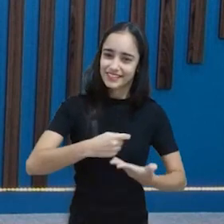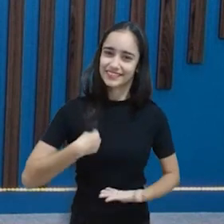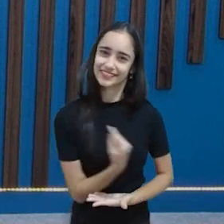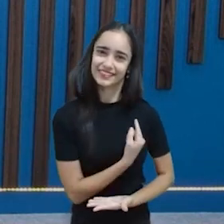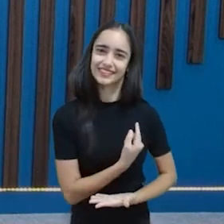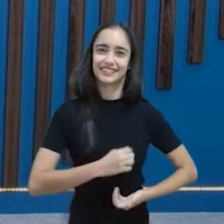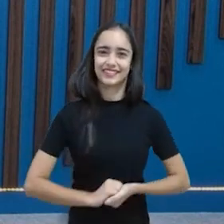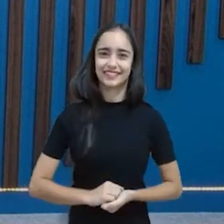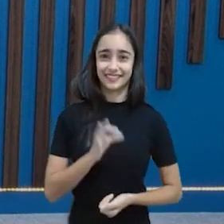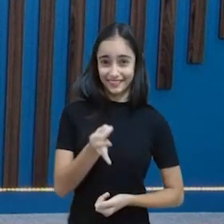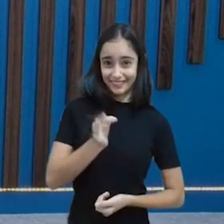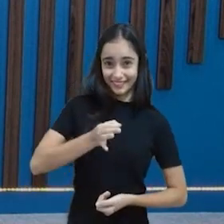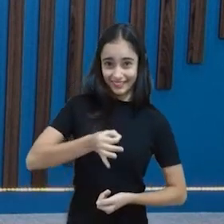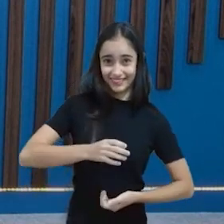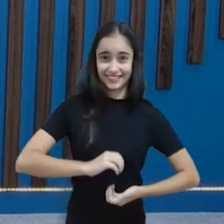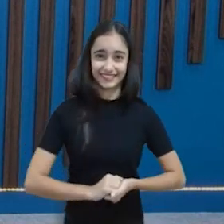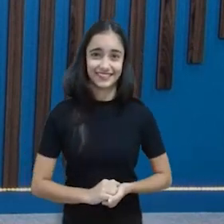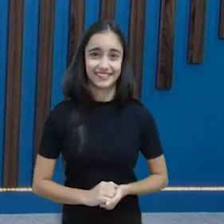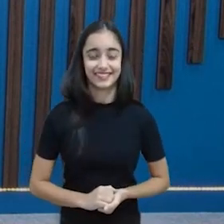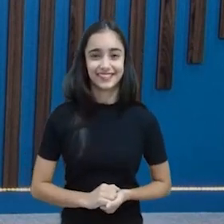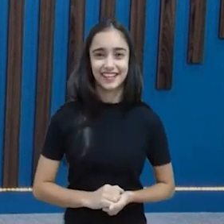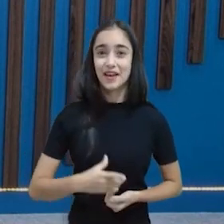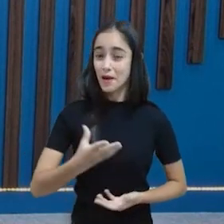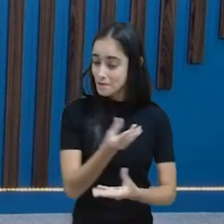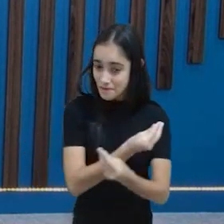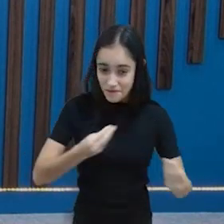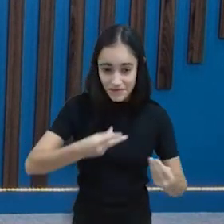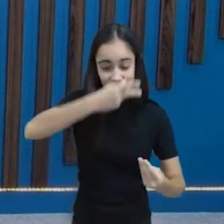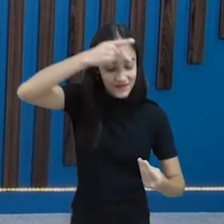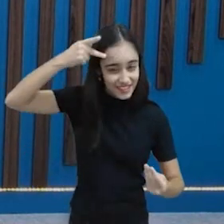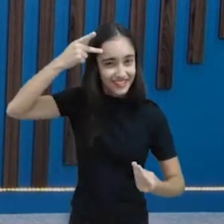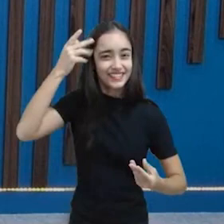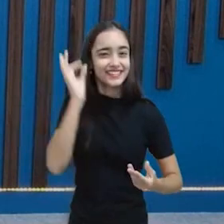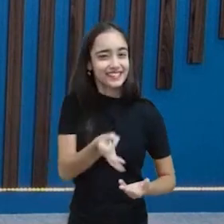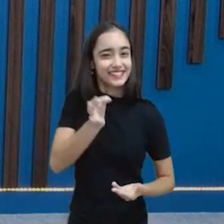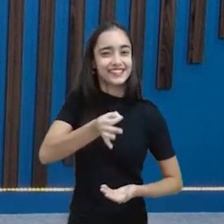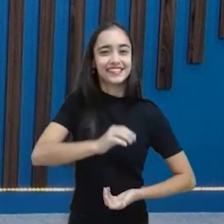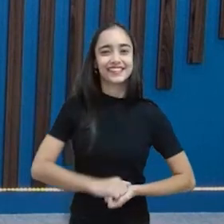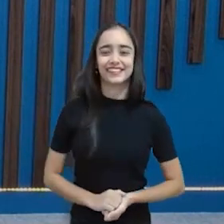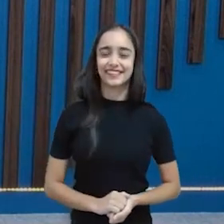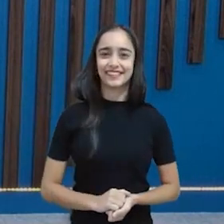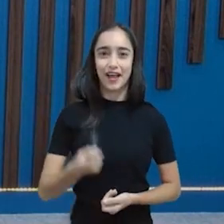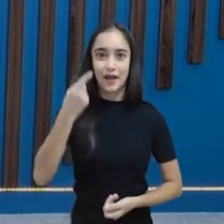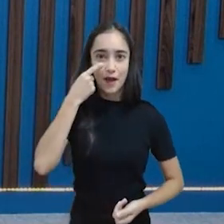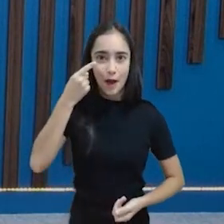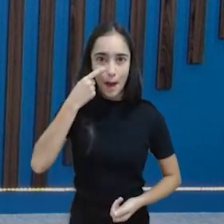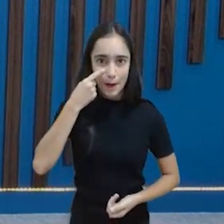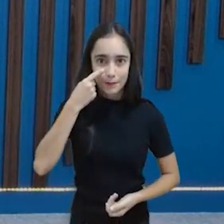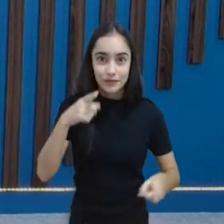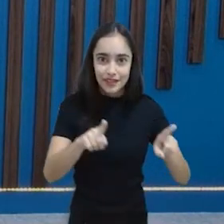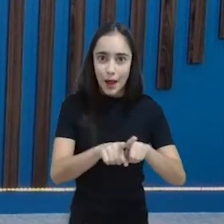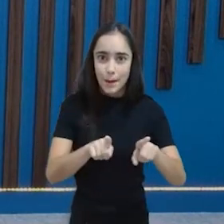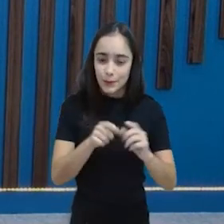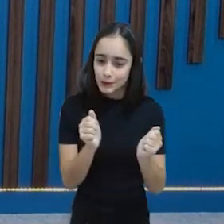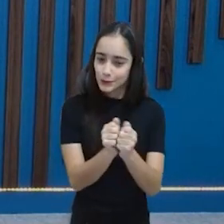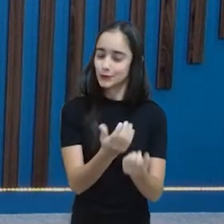viu, gente? Pra gente, viu, gente? É muita gente mesmo. E olha só, quem está